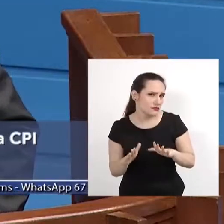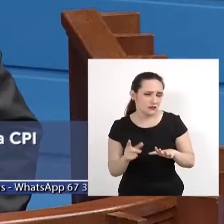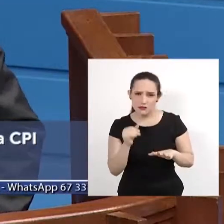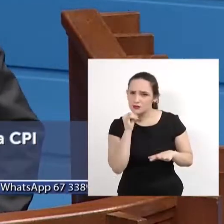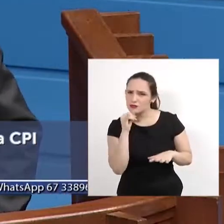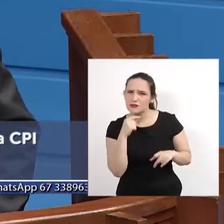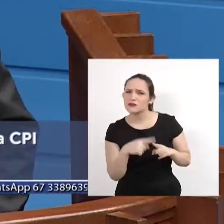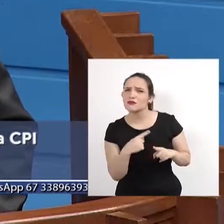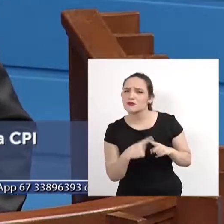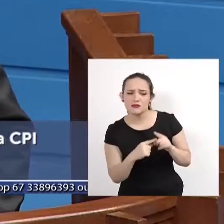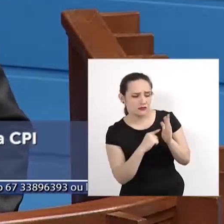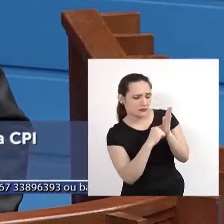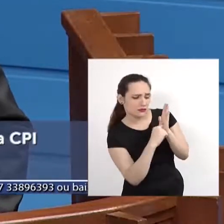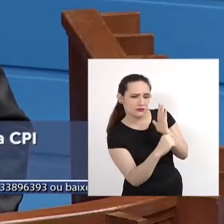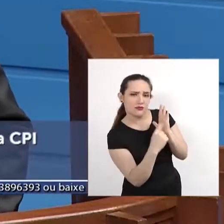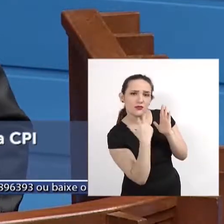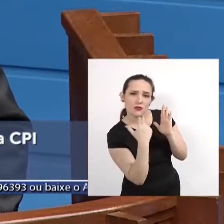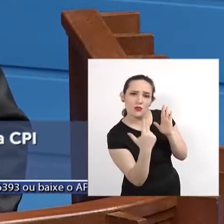bandeira vermelha?